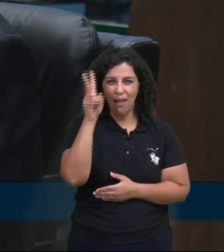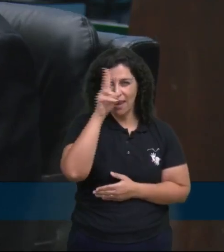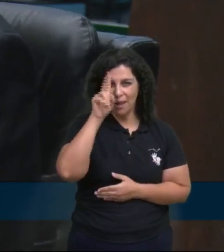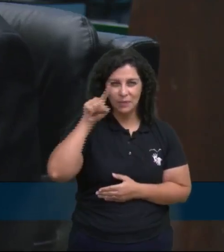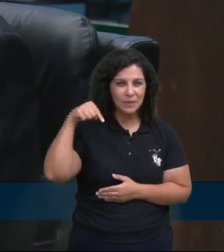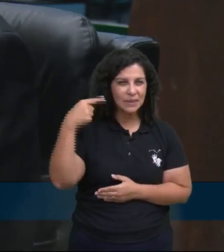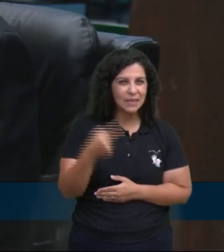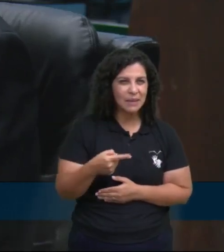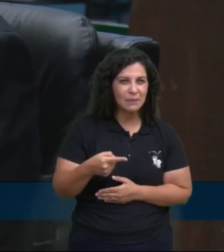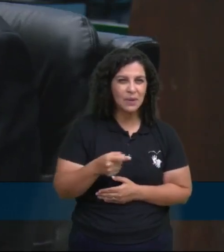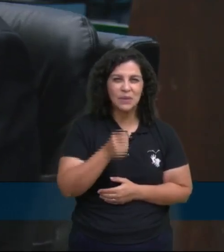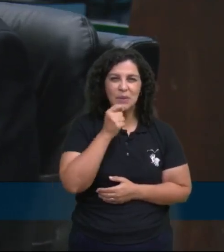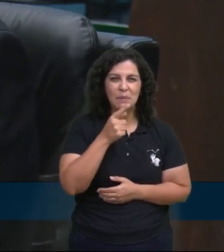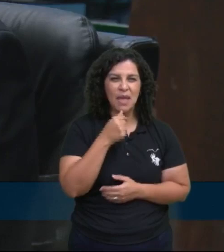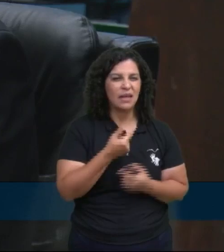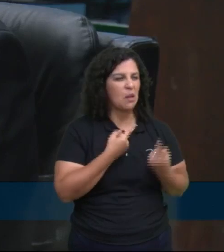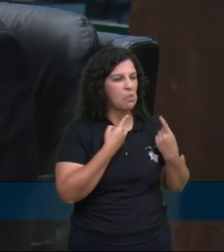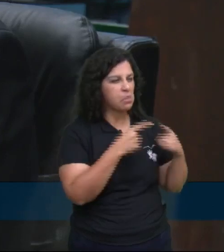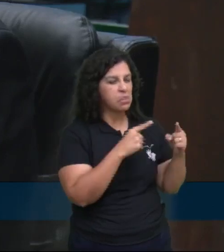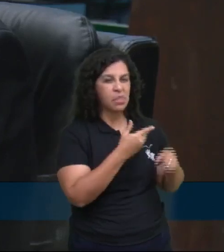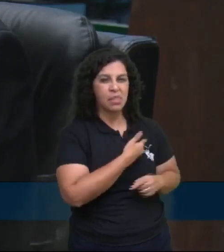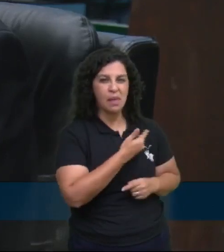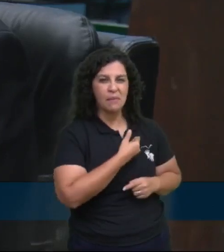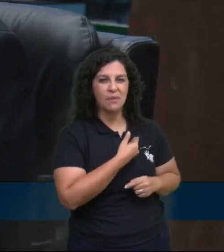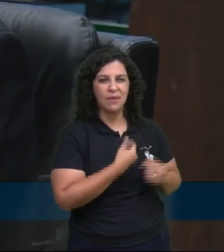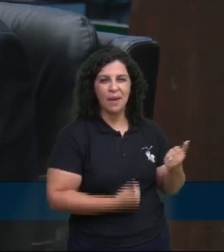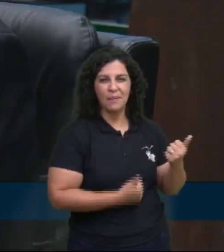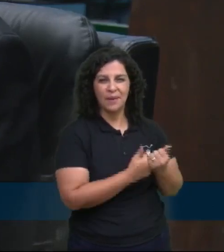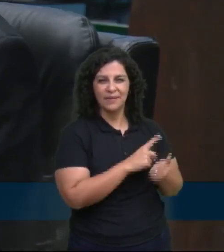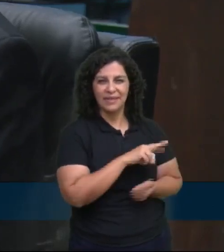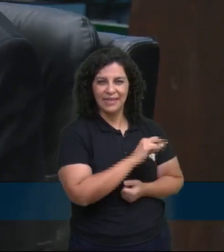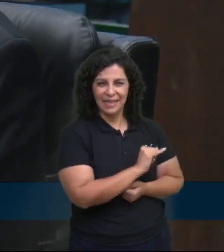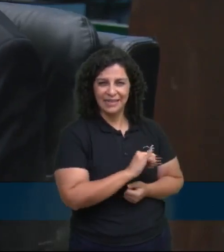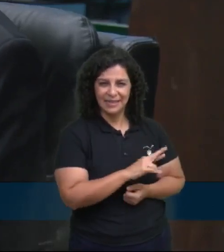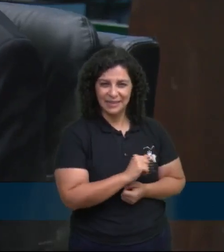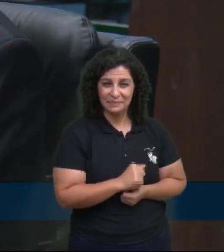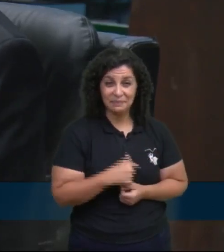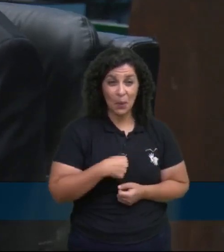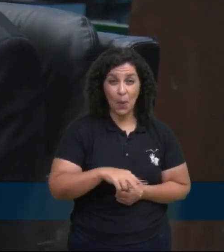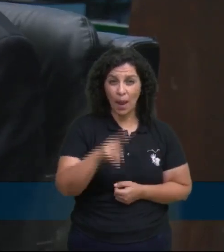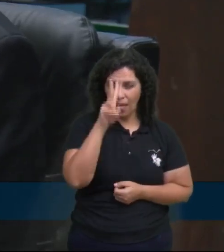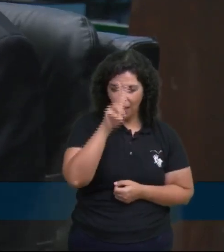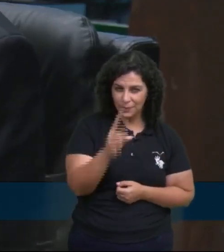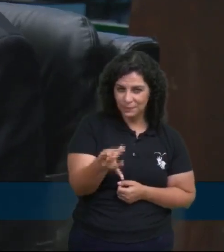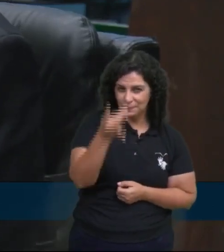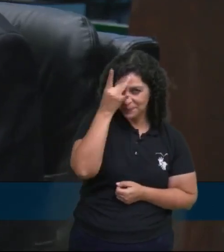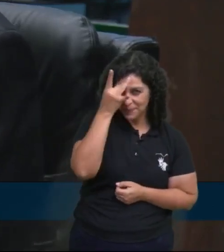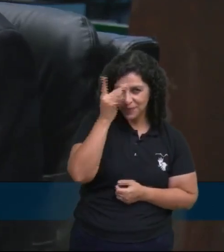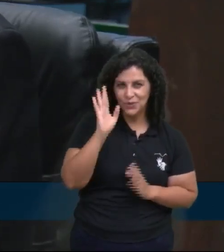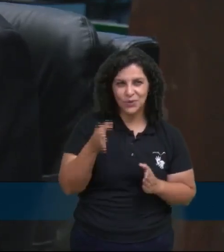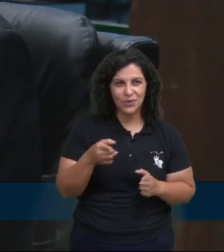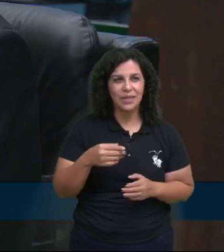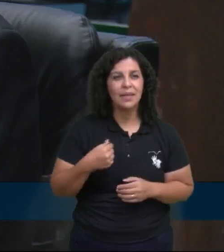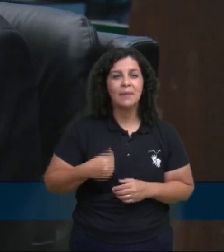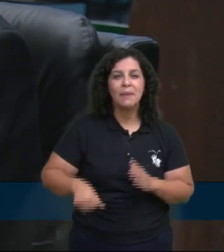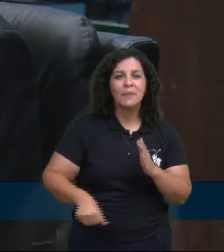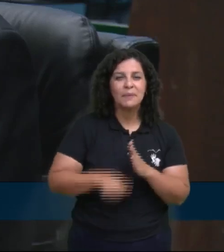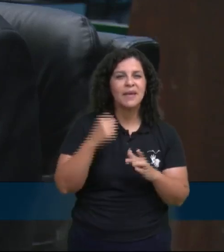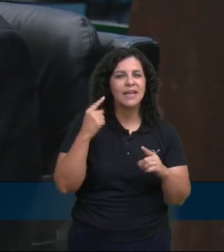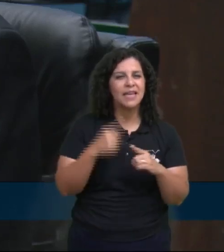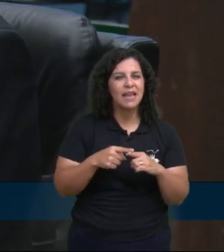seguinte, a gozação que fiz com alguns amigos que eram lernistas. Essa é uma lembrança que tenho na minha cabeça da minha